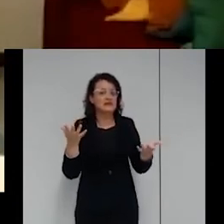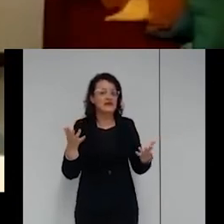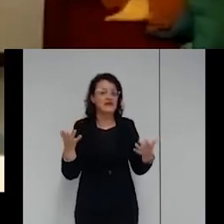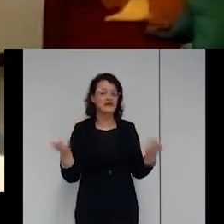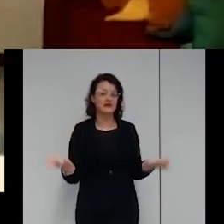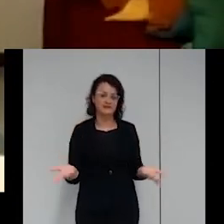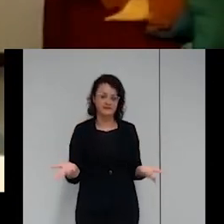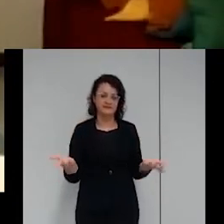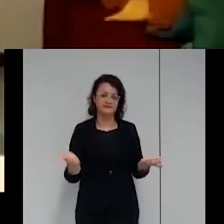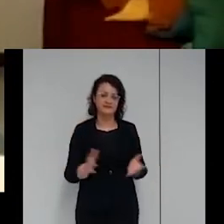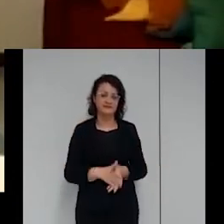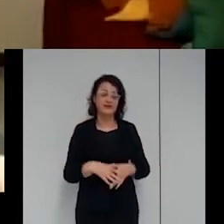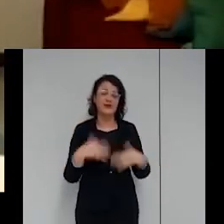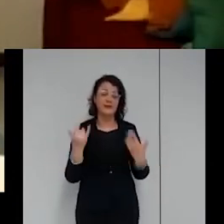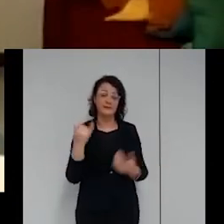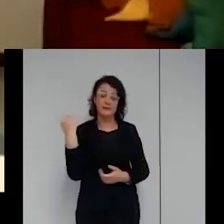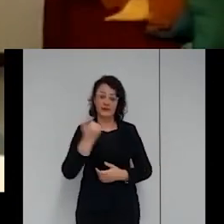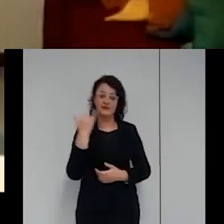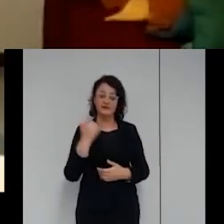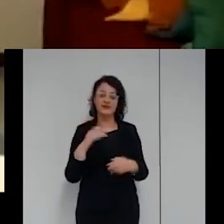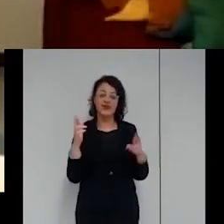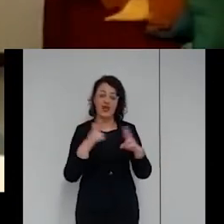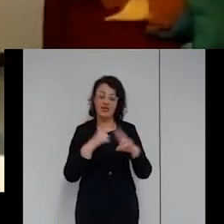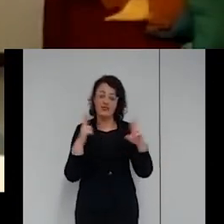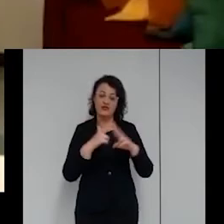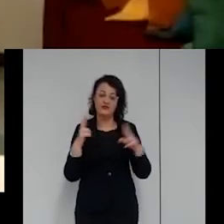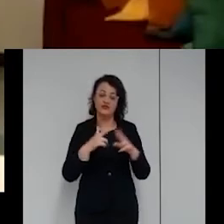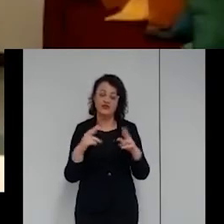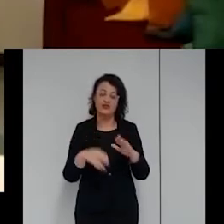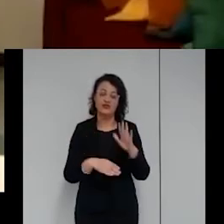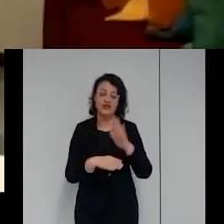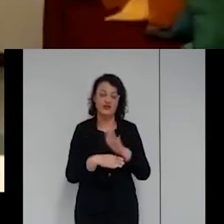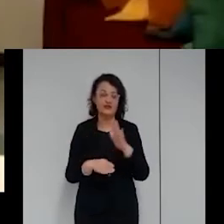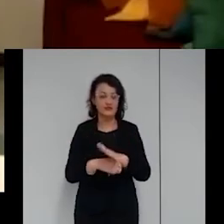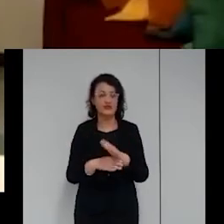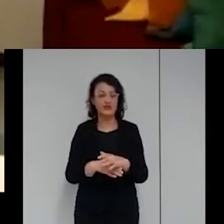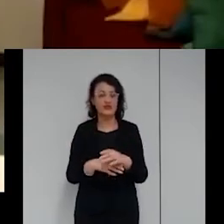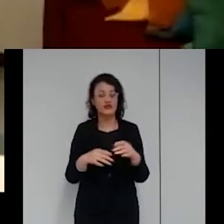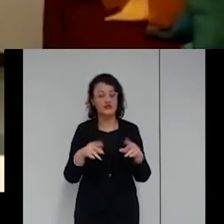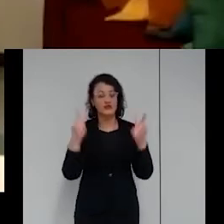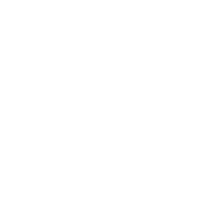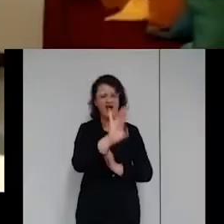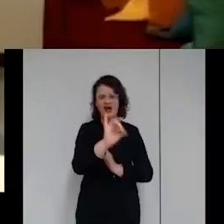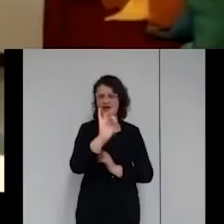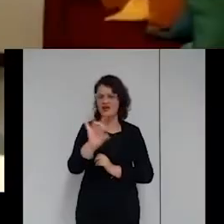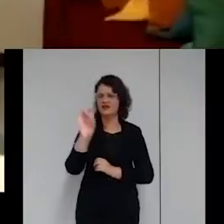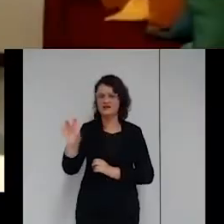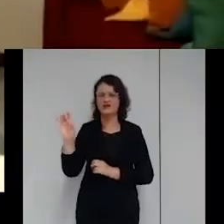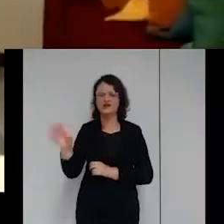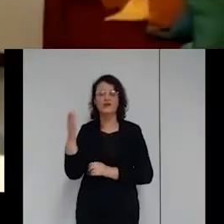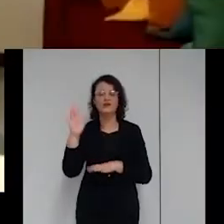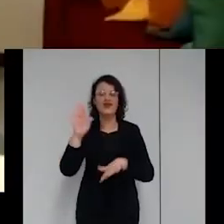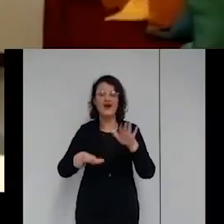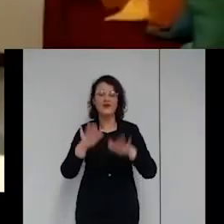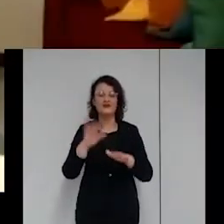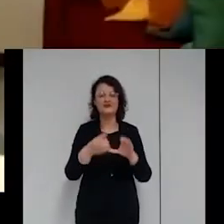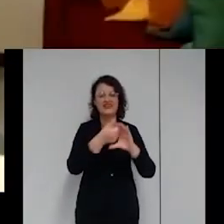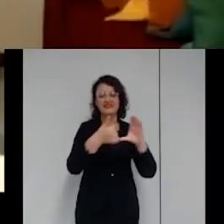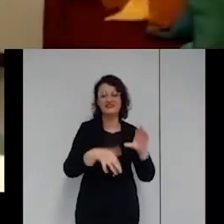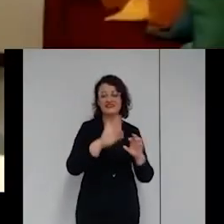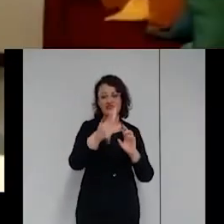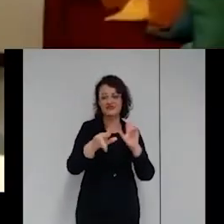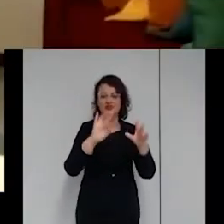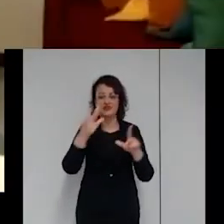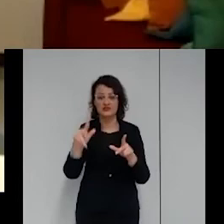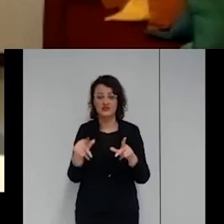importante a questão da rede, que ela deve atuar tanto no nível institucional como no nível comunitário. E com essa atuação